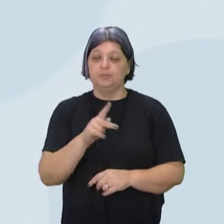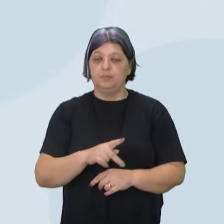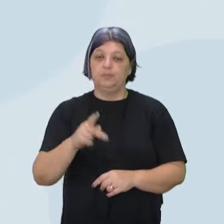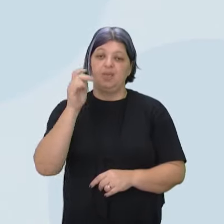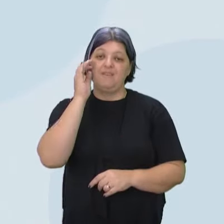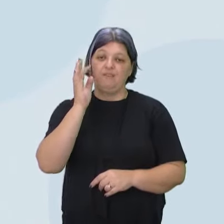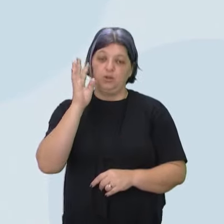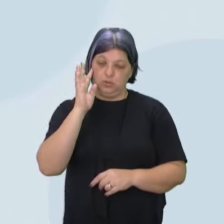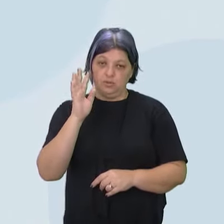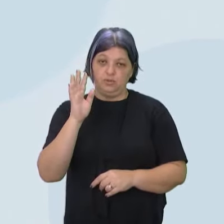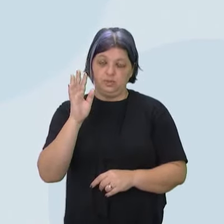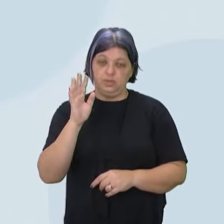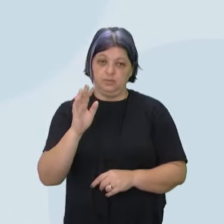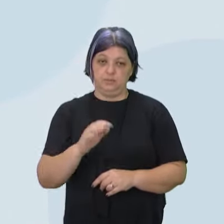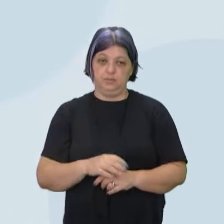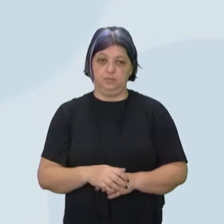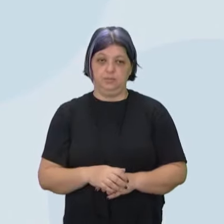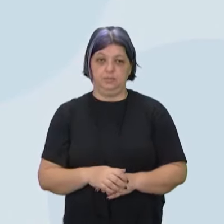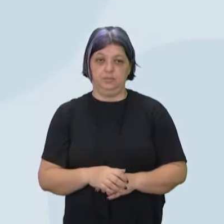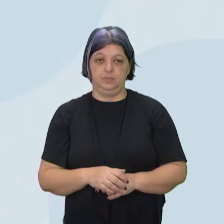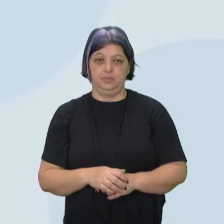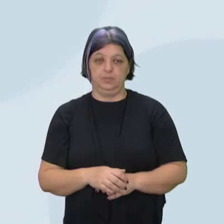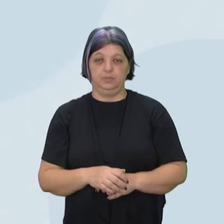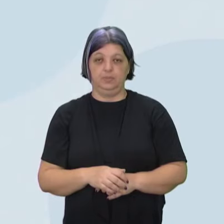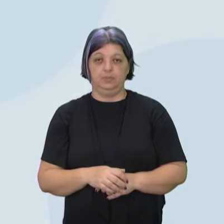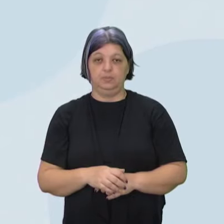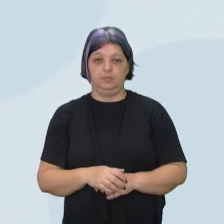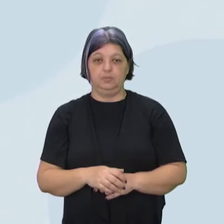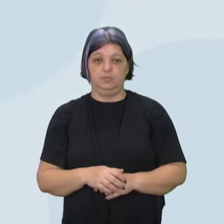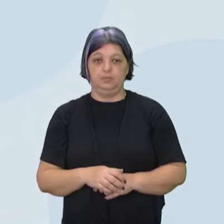filosofia, isso.